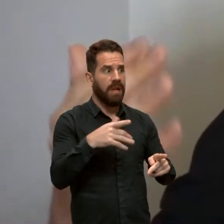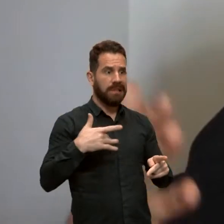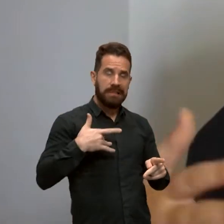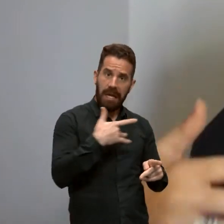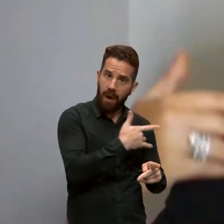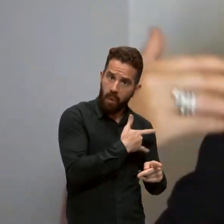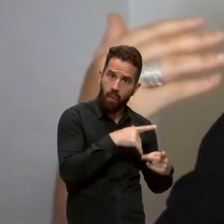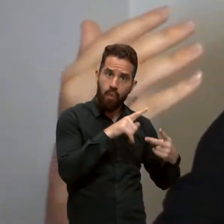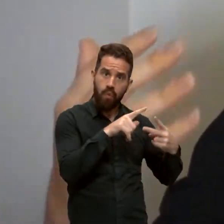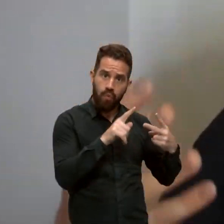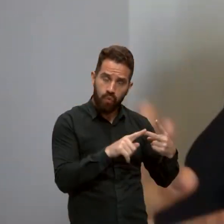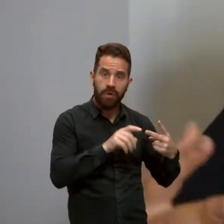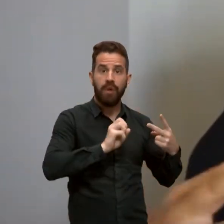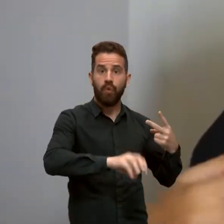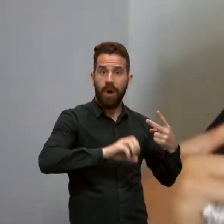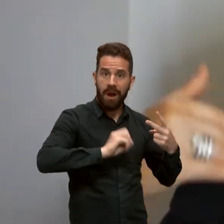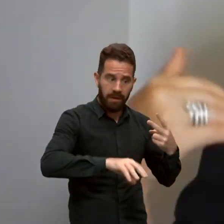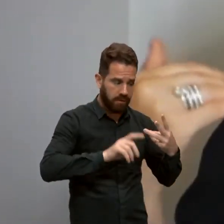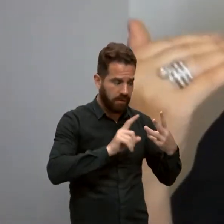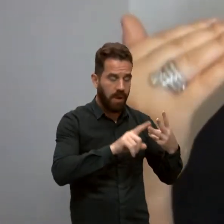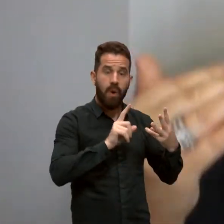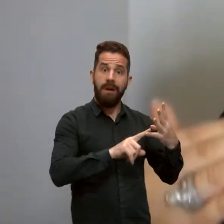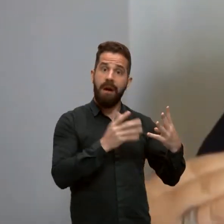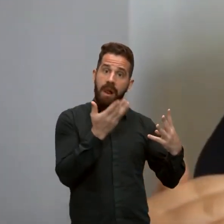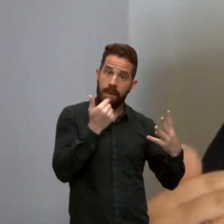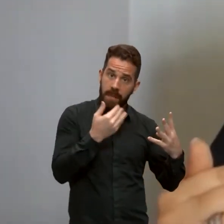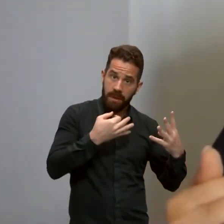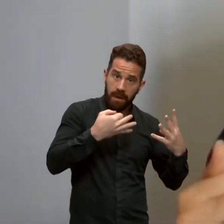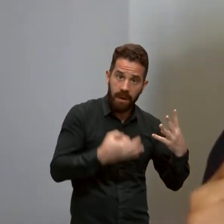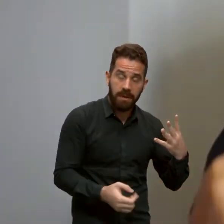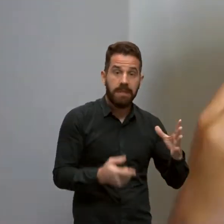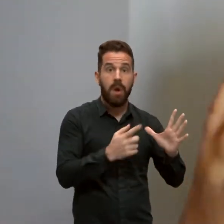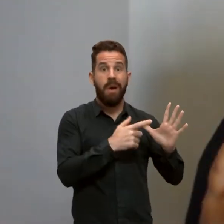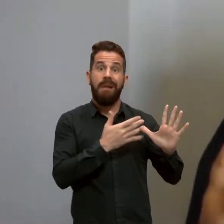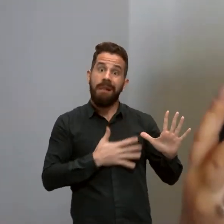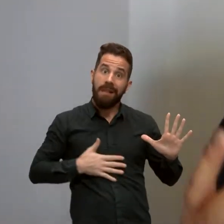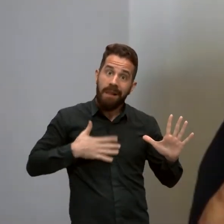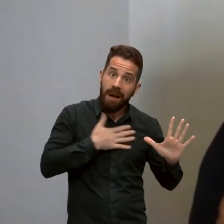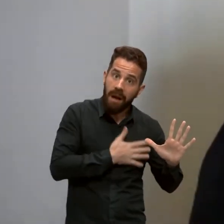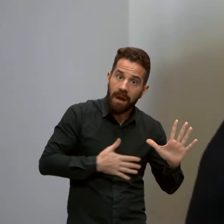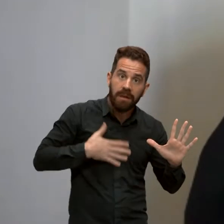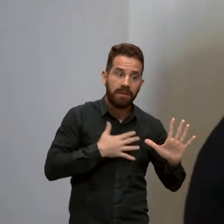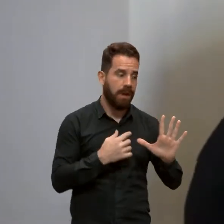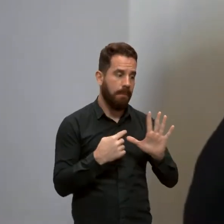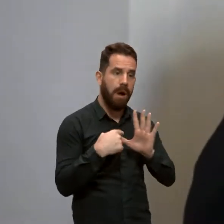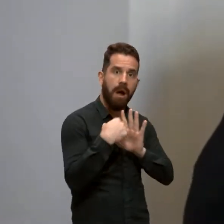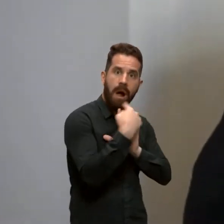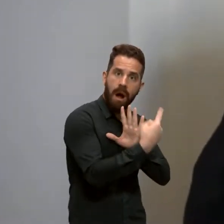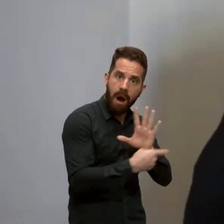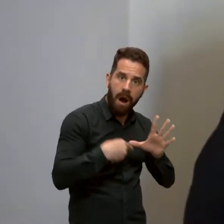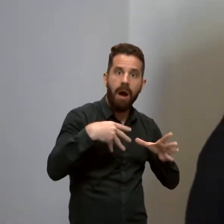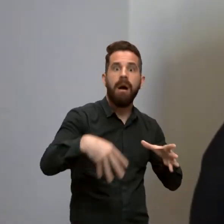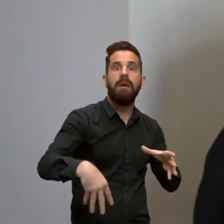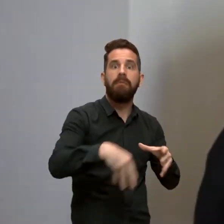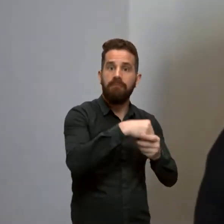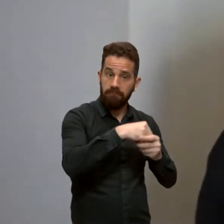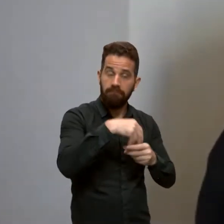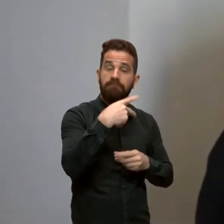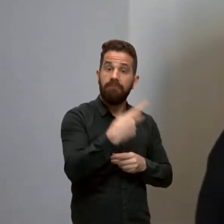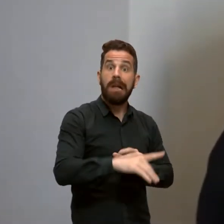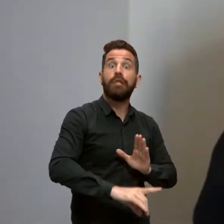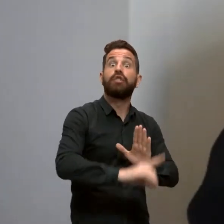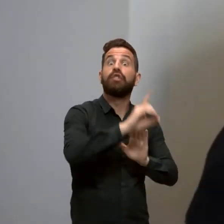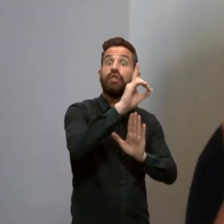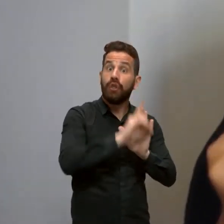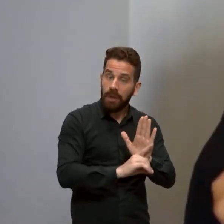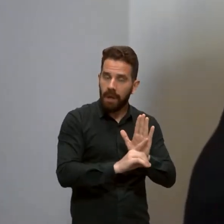à educação, à alimentação, ao lazer e, junto a isso, um direito